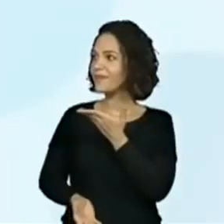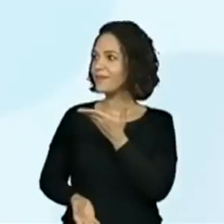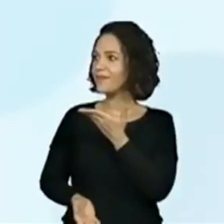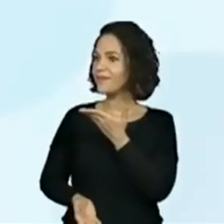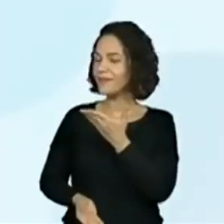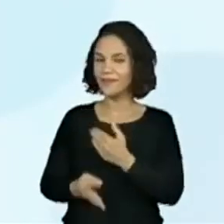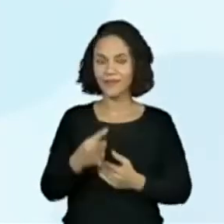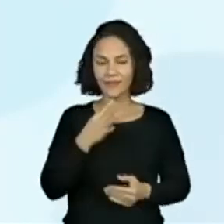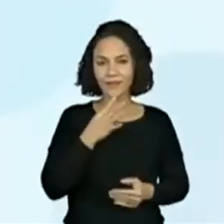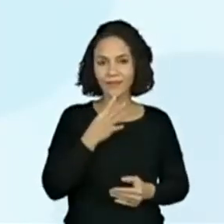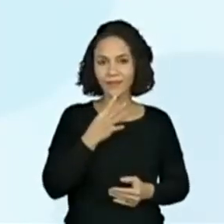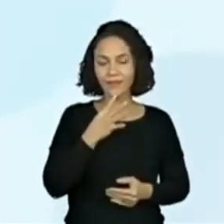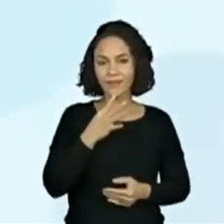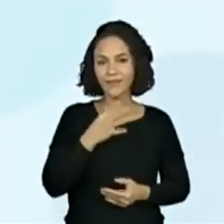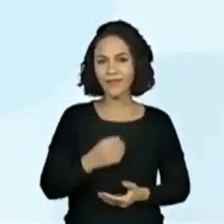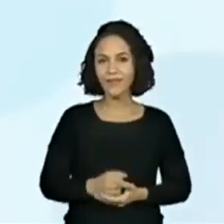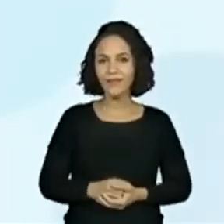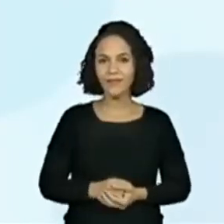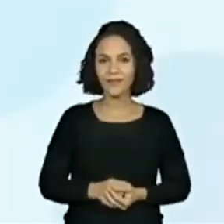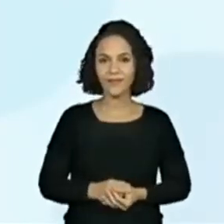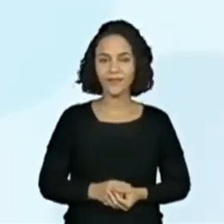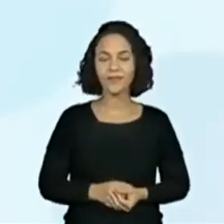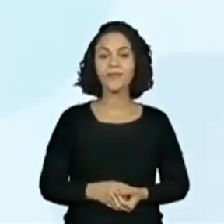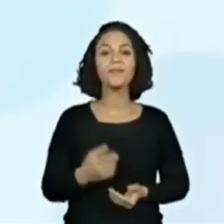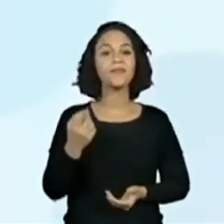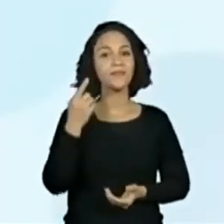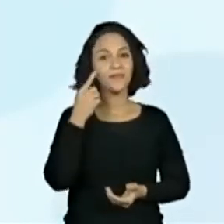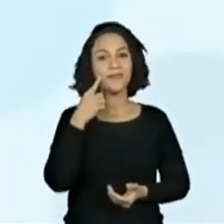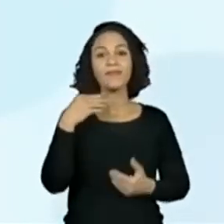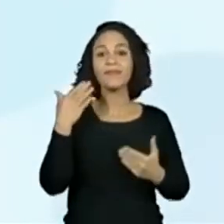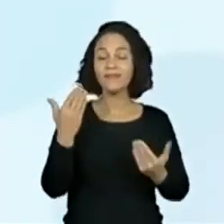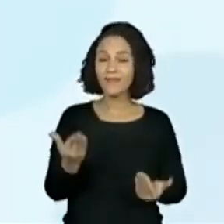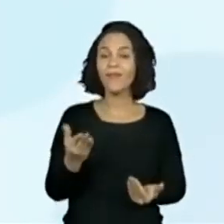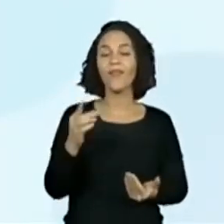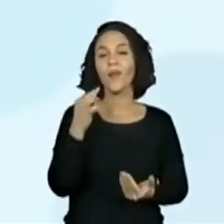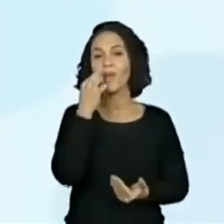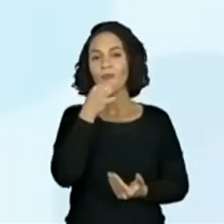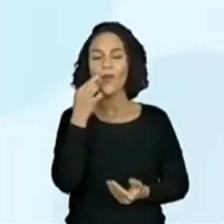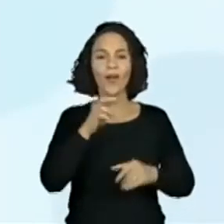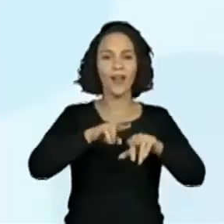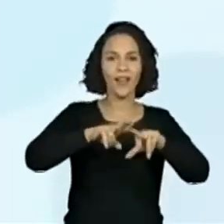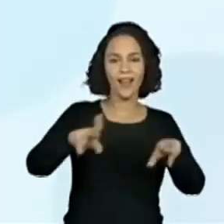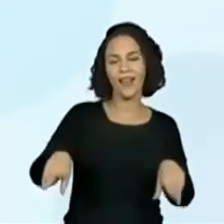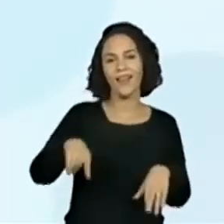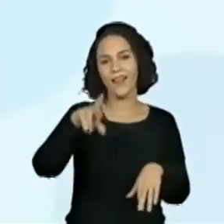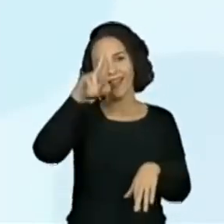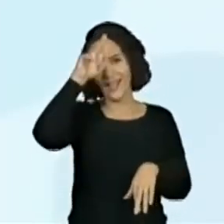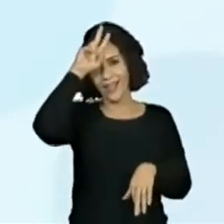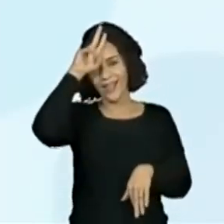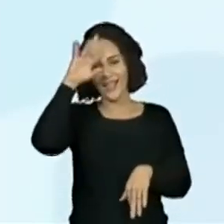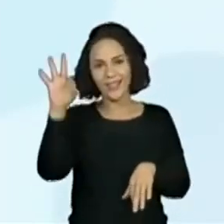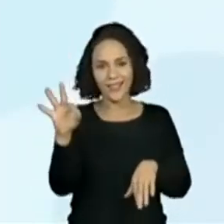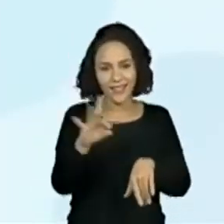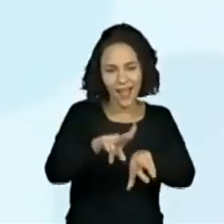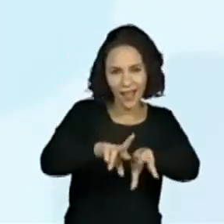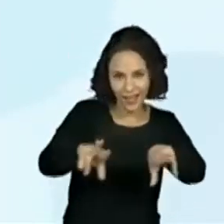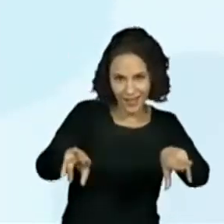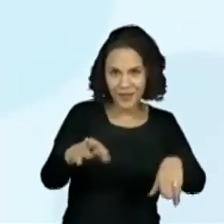Hã? Iniciamos aí, então. Estamos pensando sobre as bocas dos insetos. Que inseto é